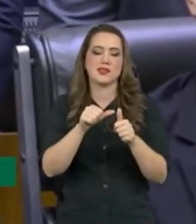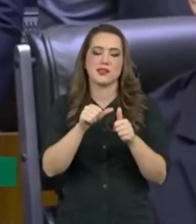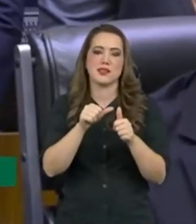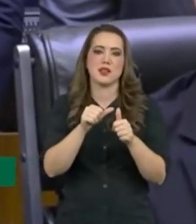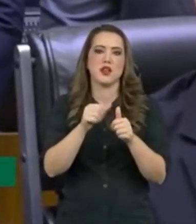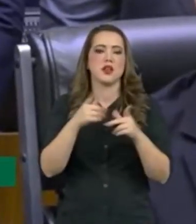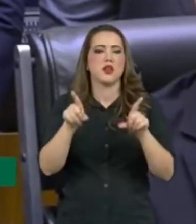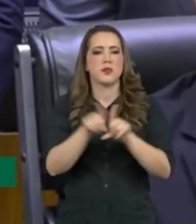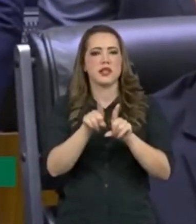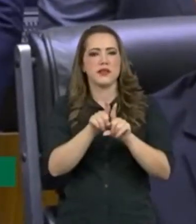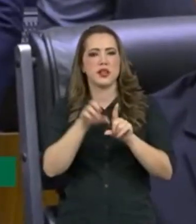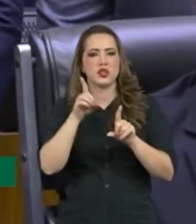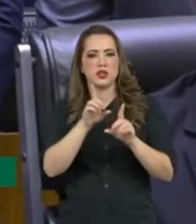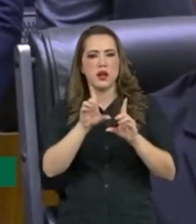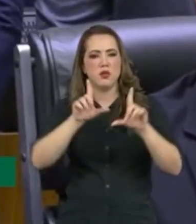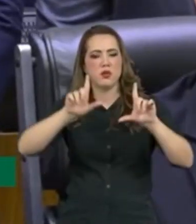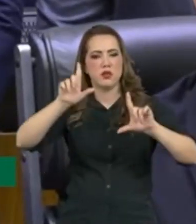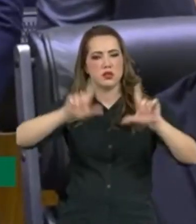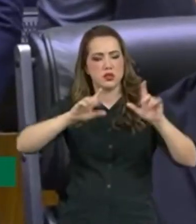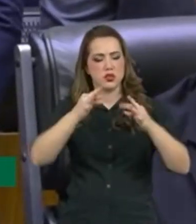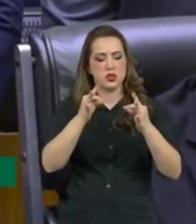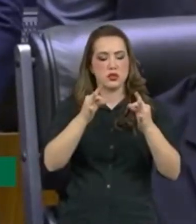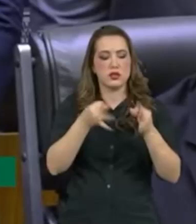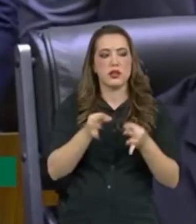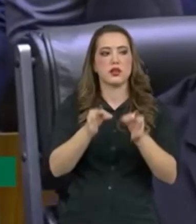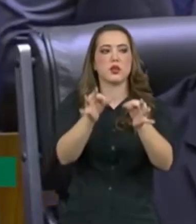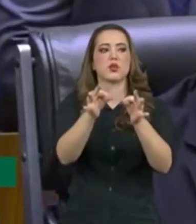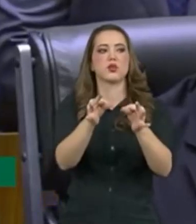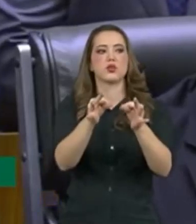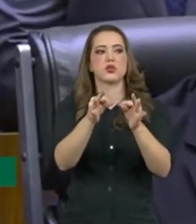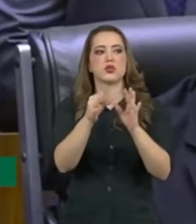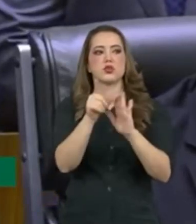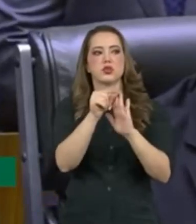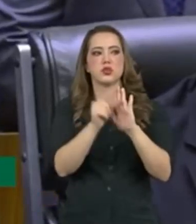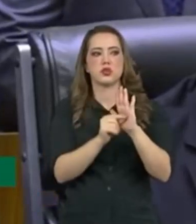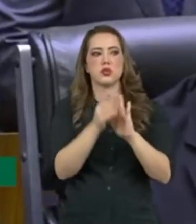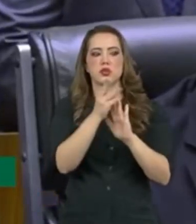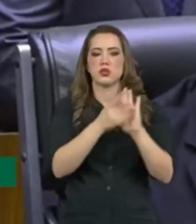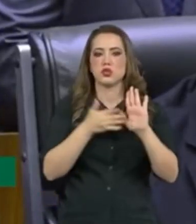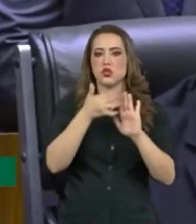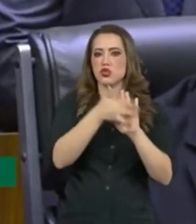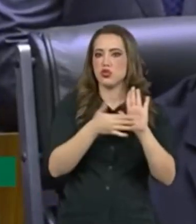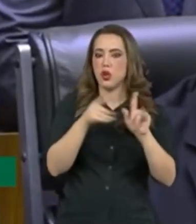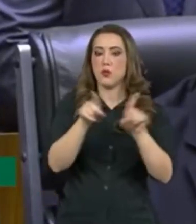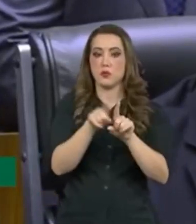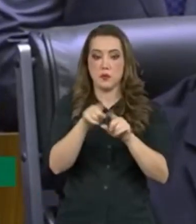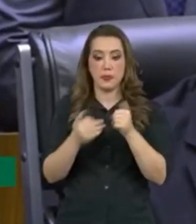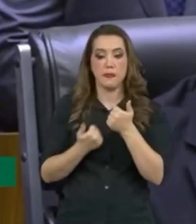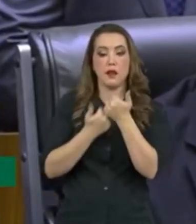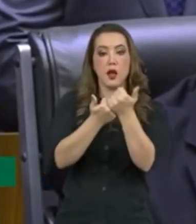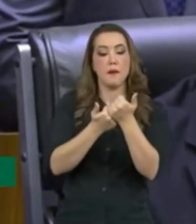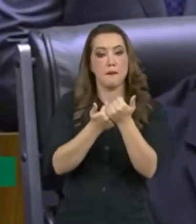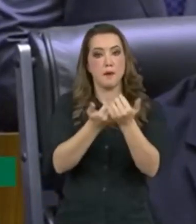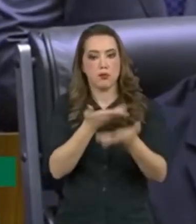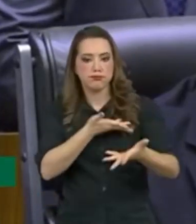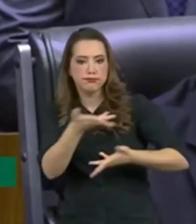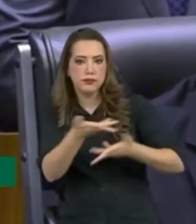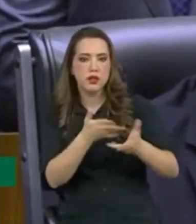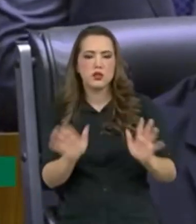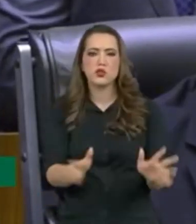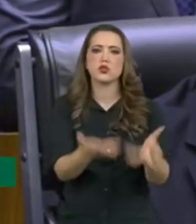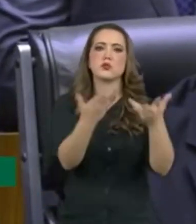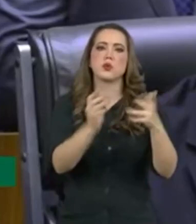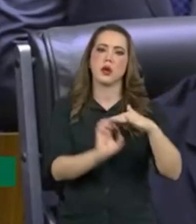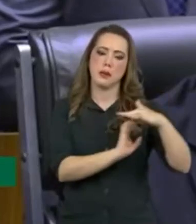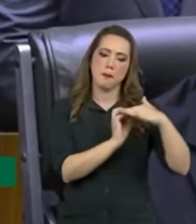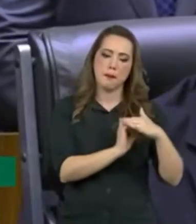a indústria brasileira para o século XXI, com uma política industrial que apoie a inovação, estimule a cooperação